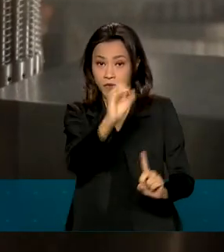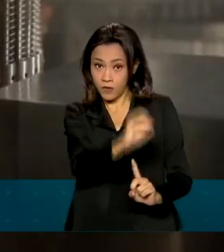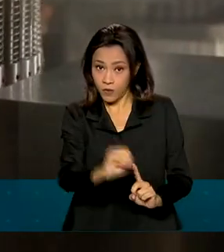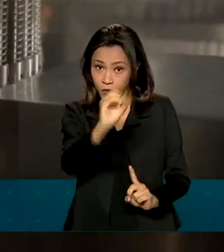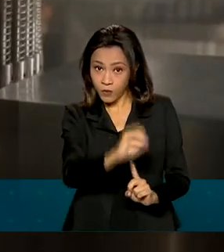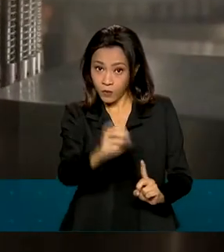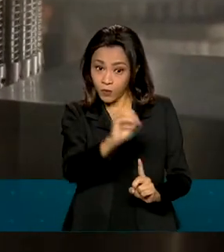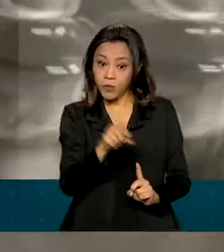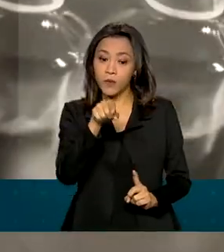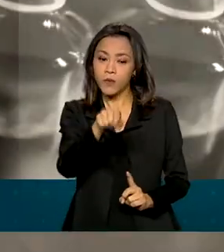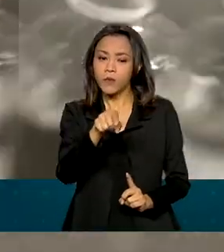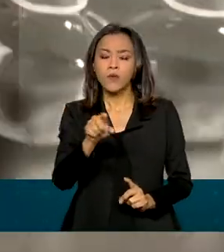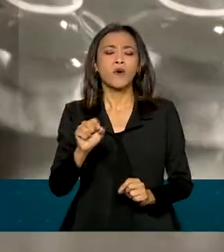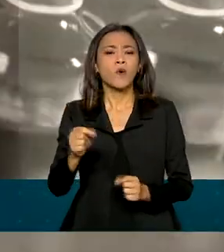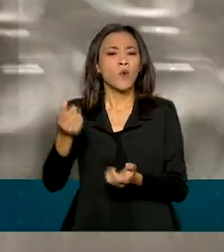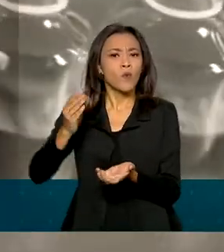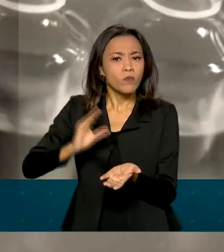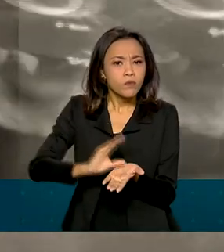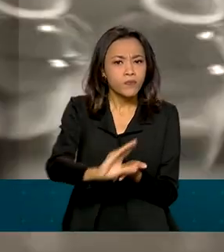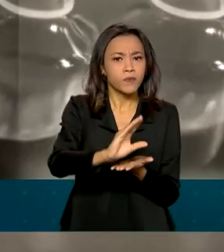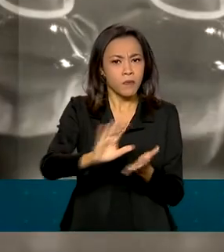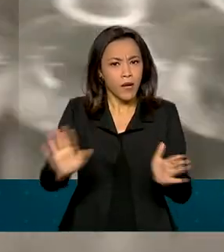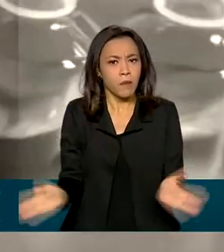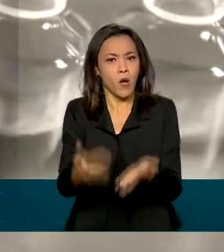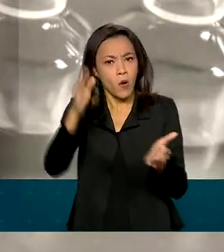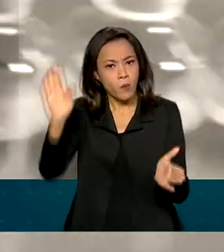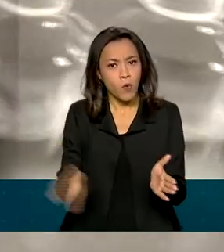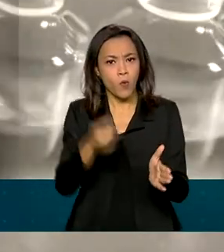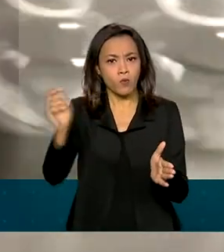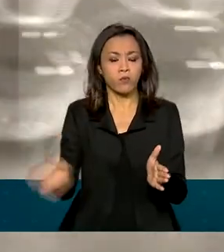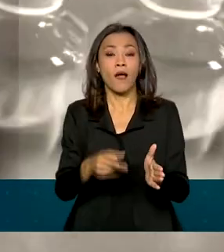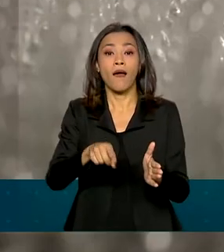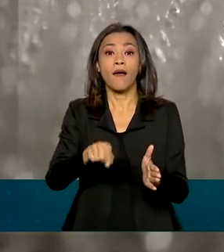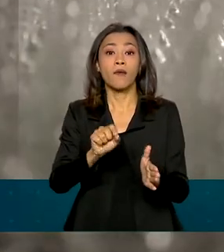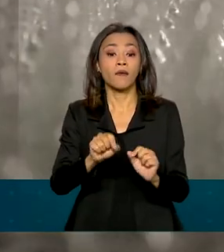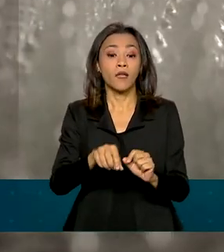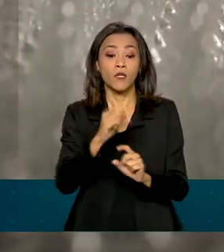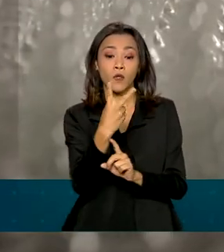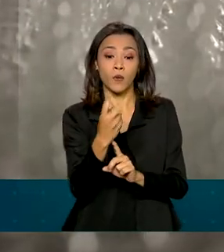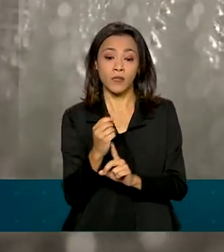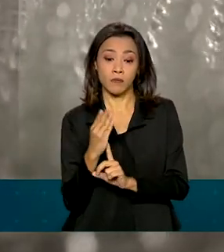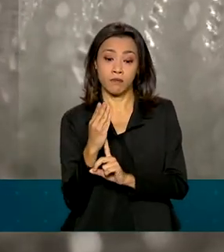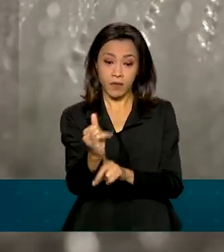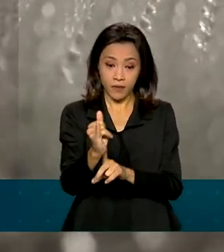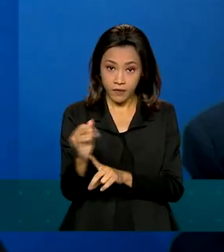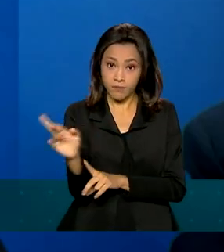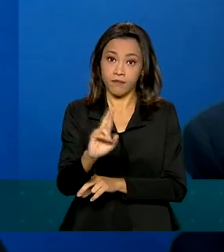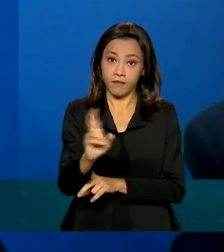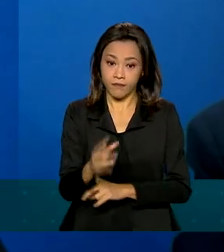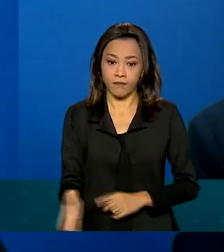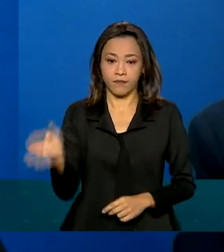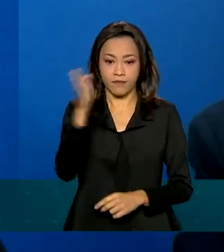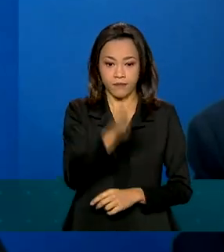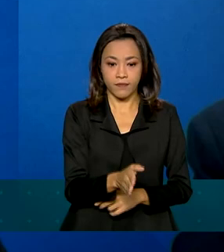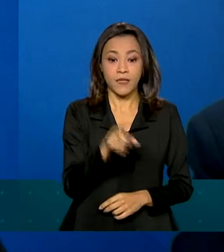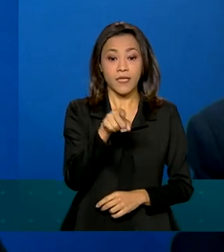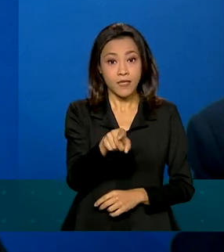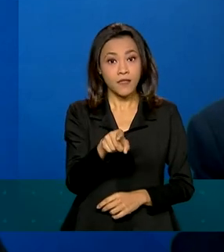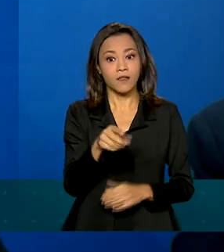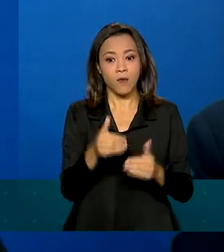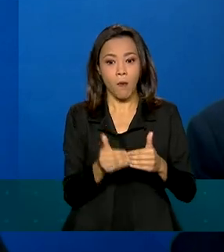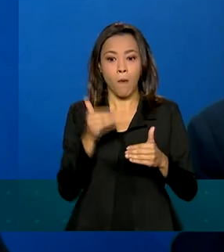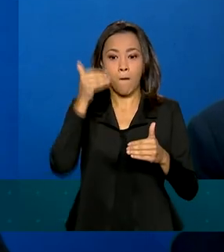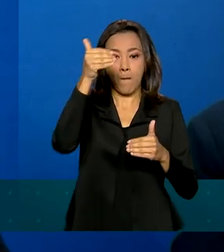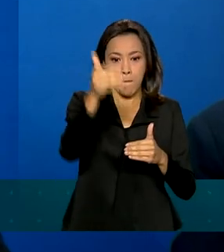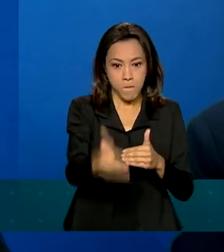na transferência da tecnologia para a produção nacional é de cerca de 2 bilhões de reais. Isso é um grande passo que o Brasil